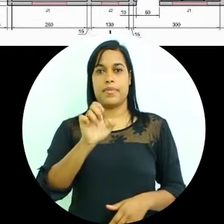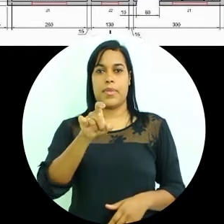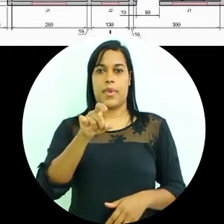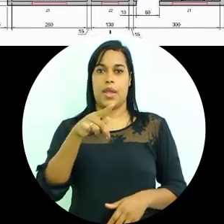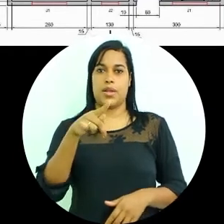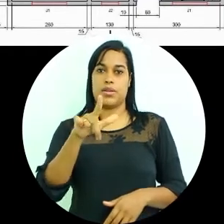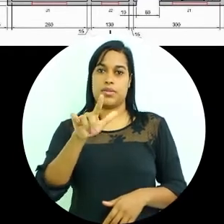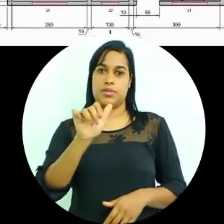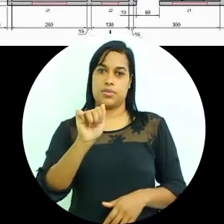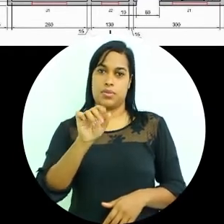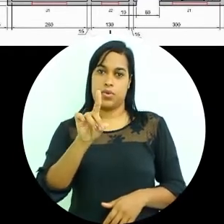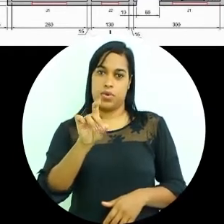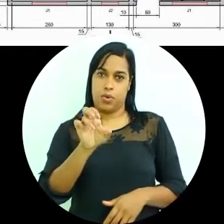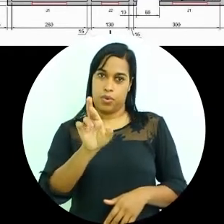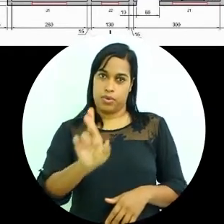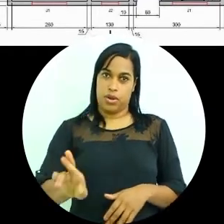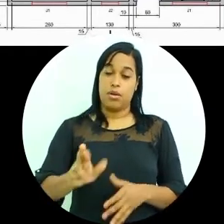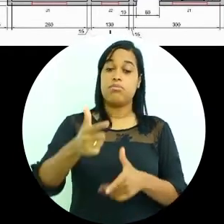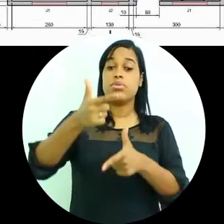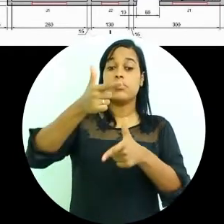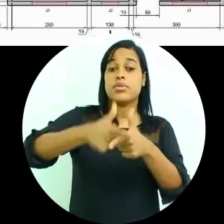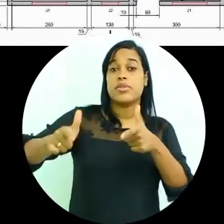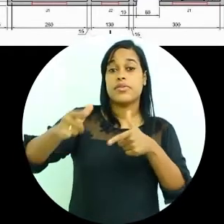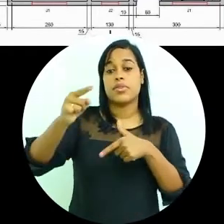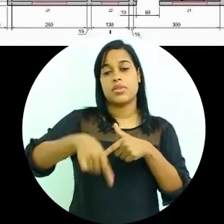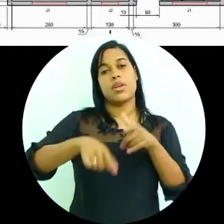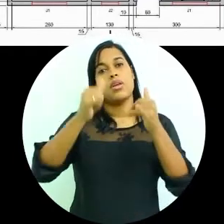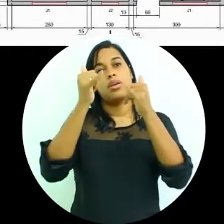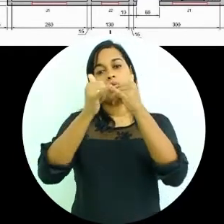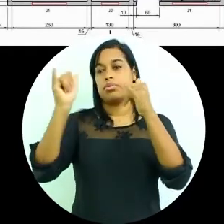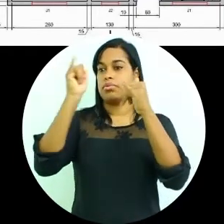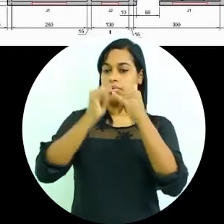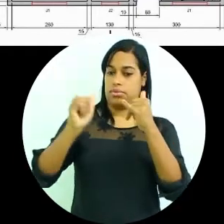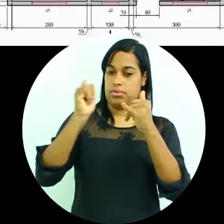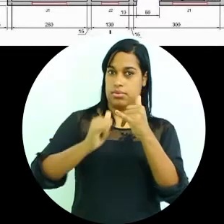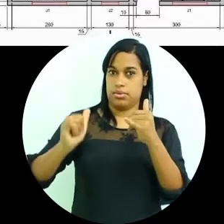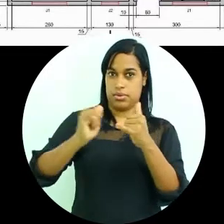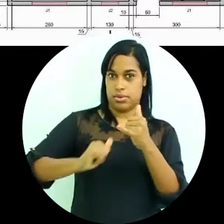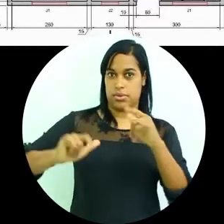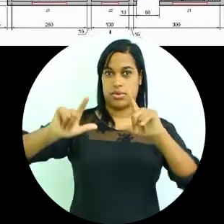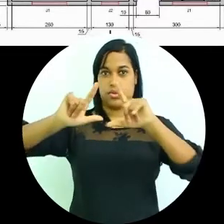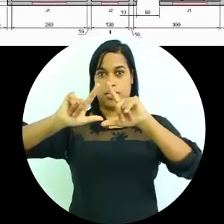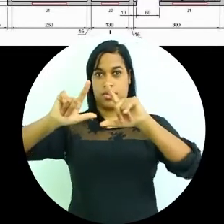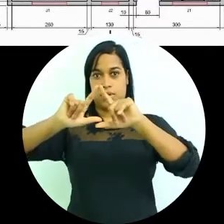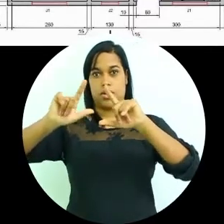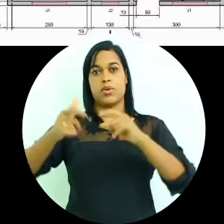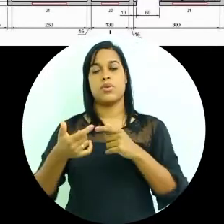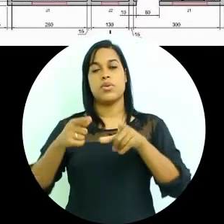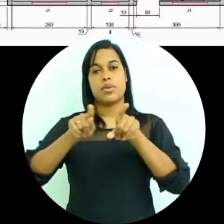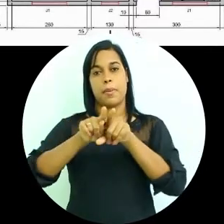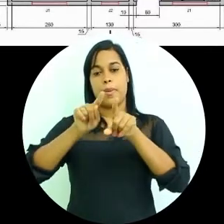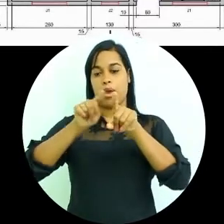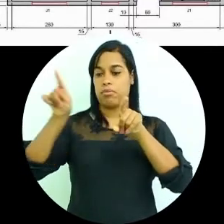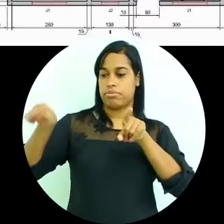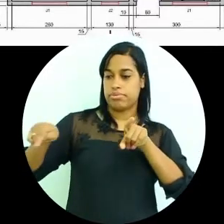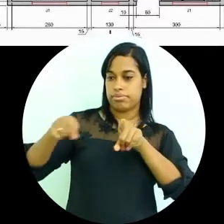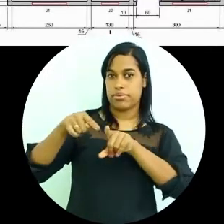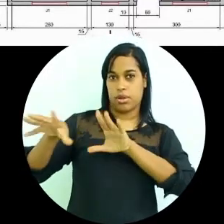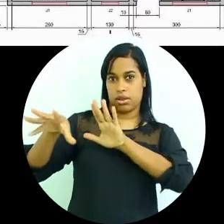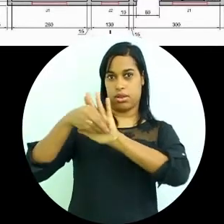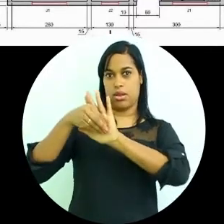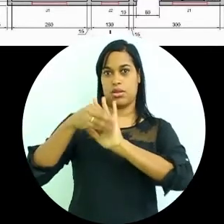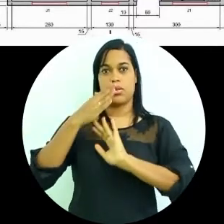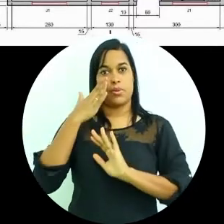o comando Explode para dividir essas linhas que fazem parte desse retângulo interno.